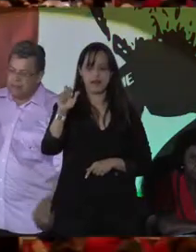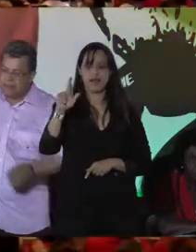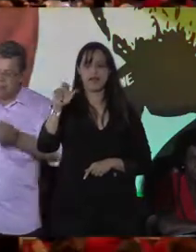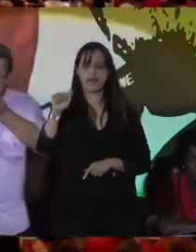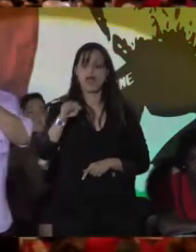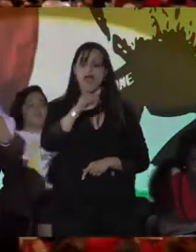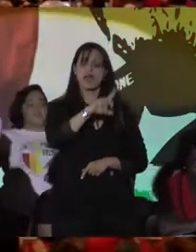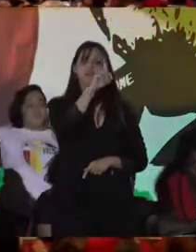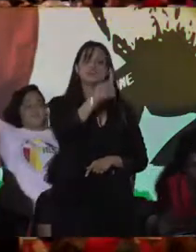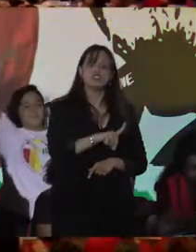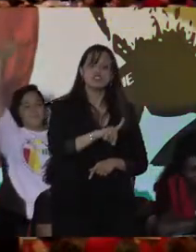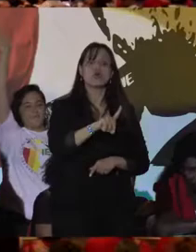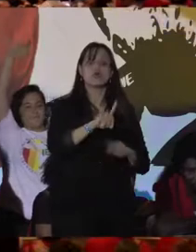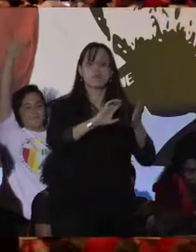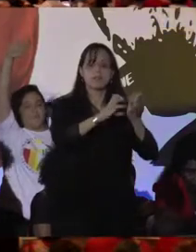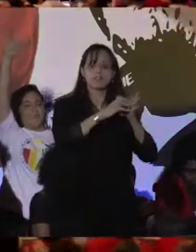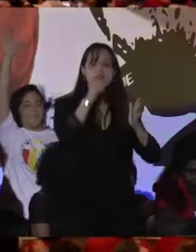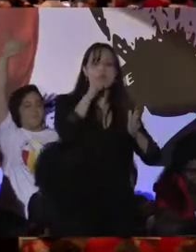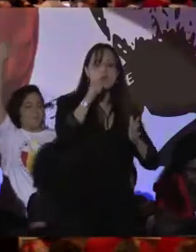Secundaristas.